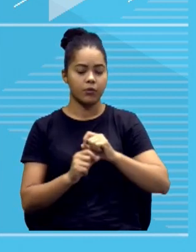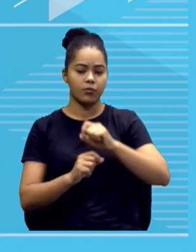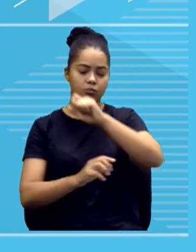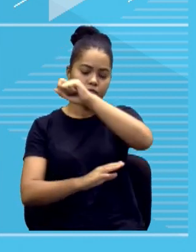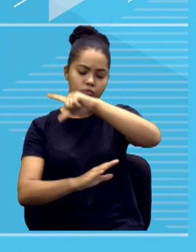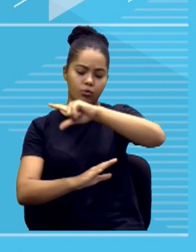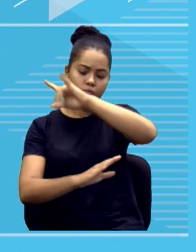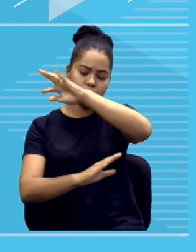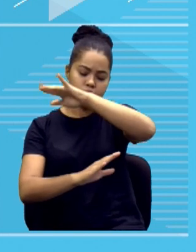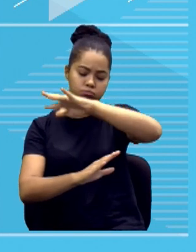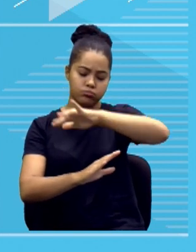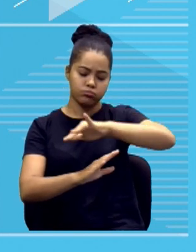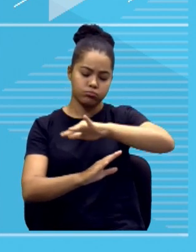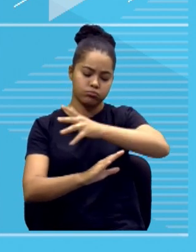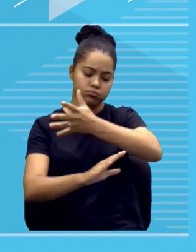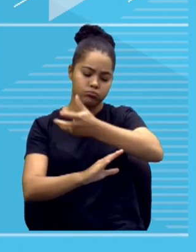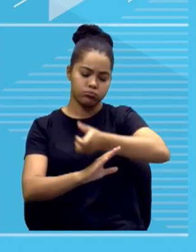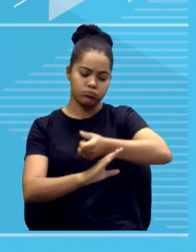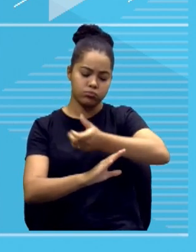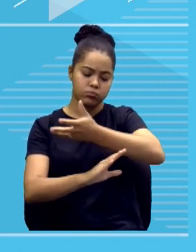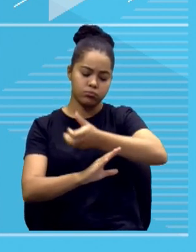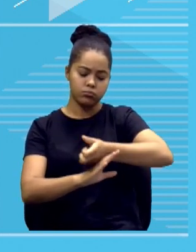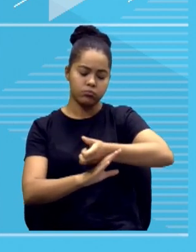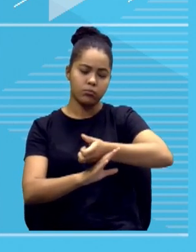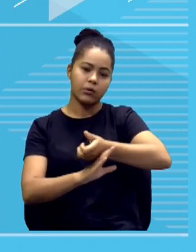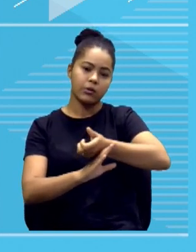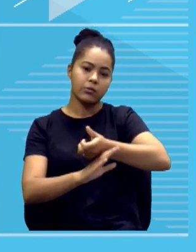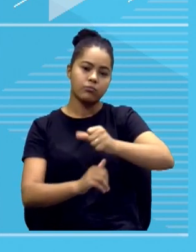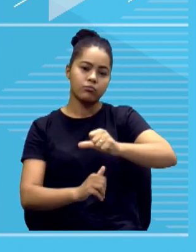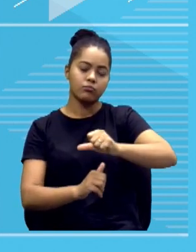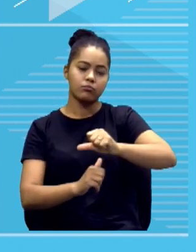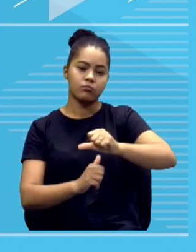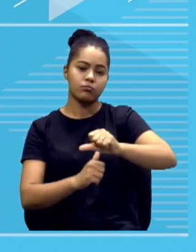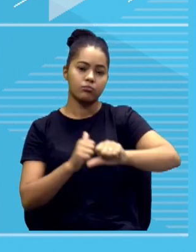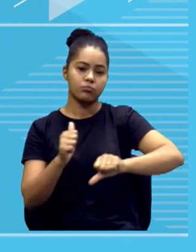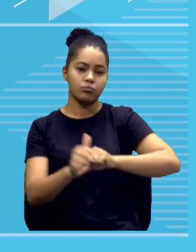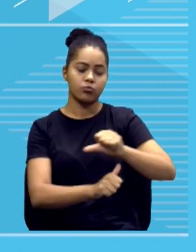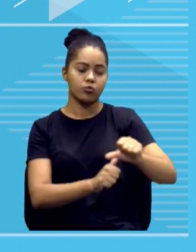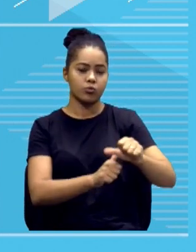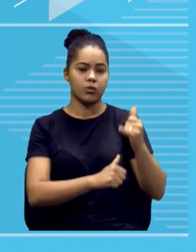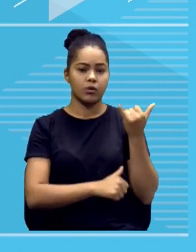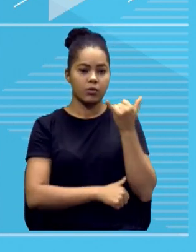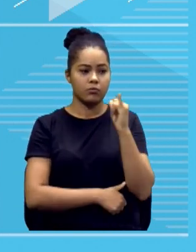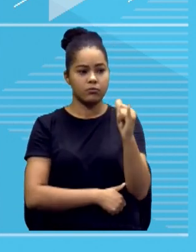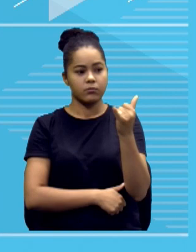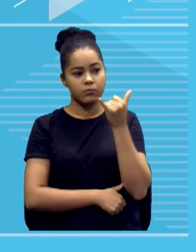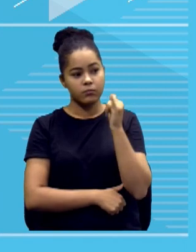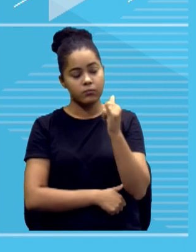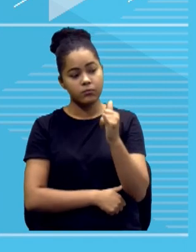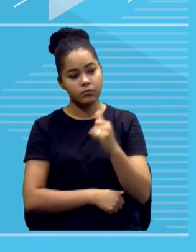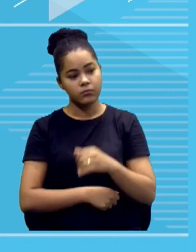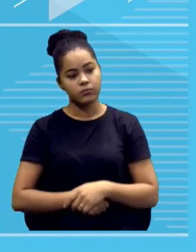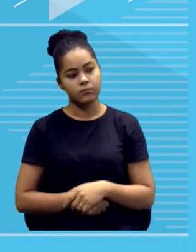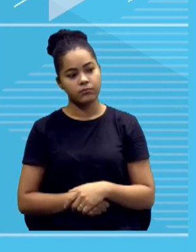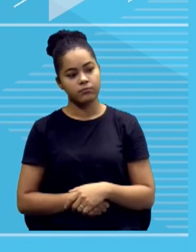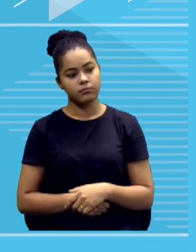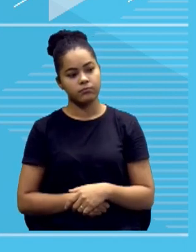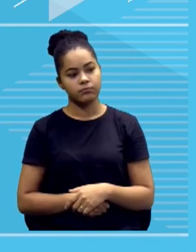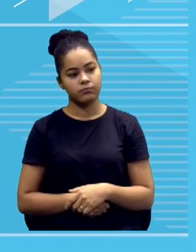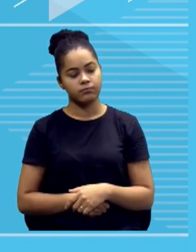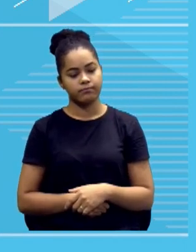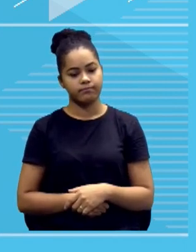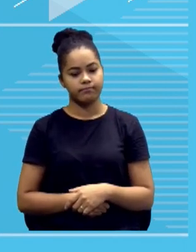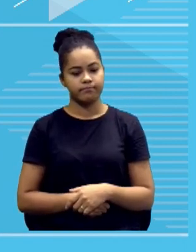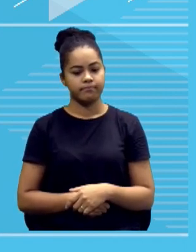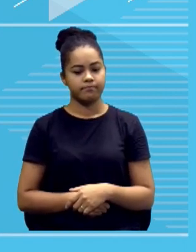sol, que é a energia solar, em energia elétrica. Certo? Aí tem uma questão muito comum quando a